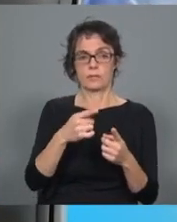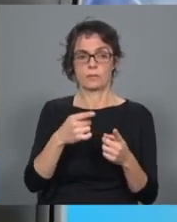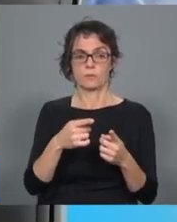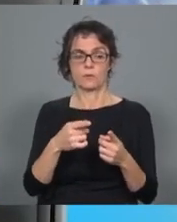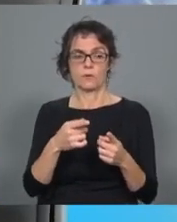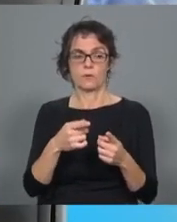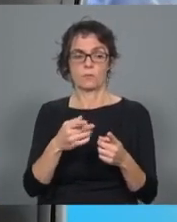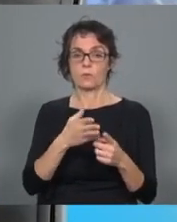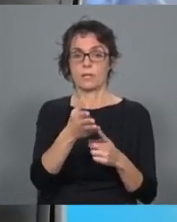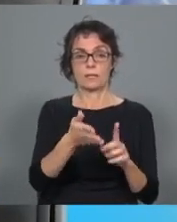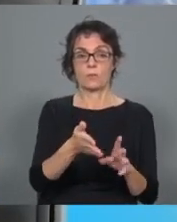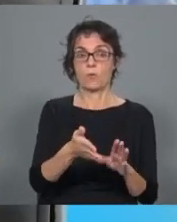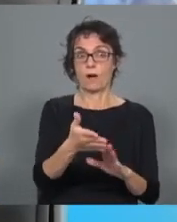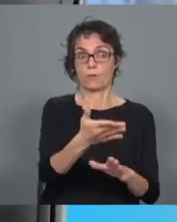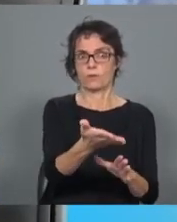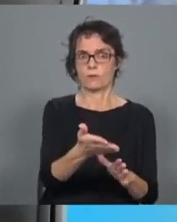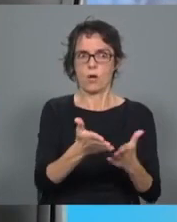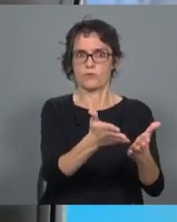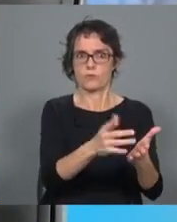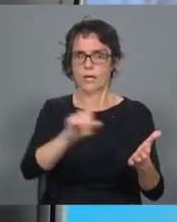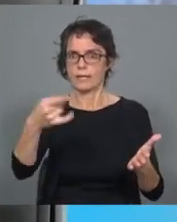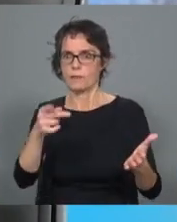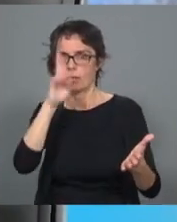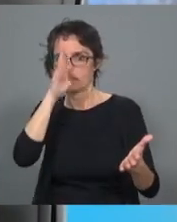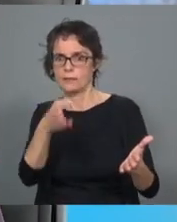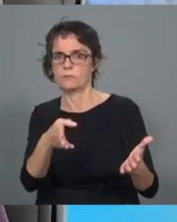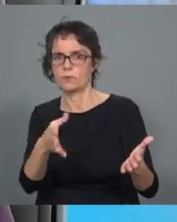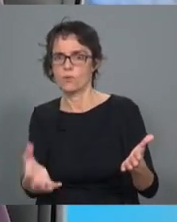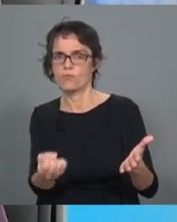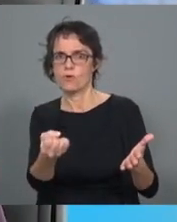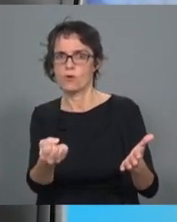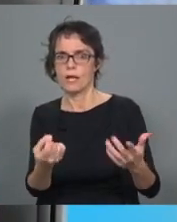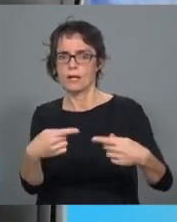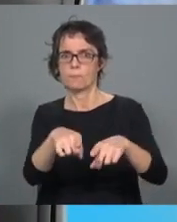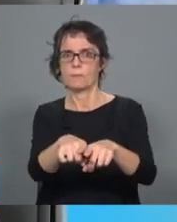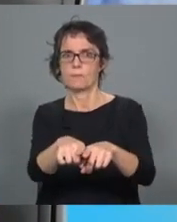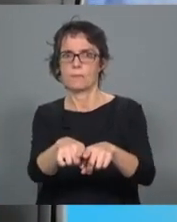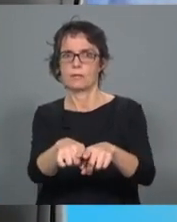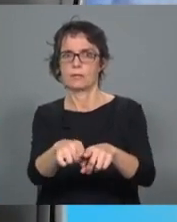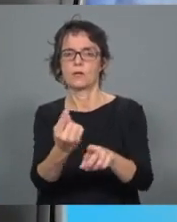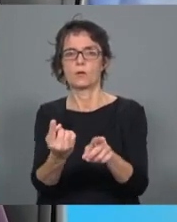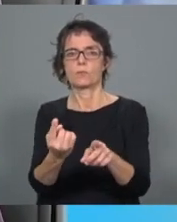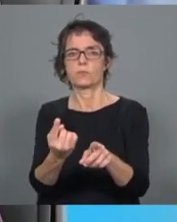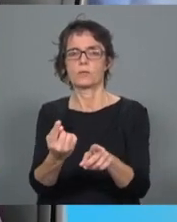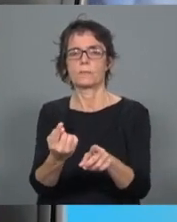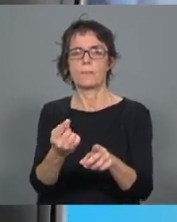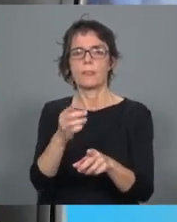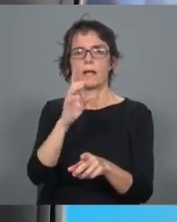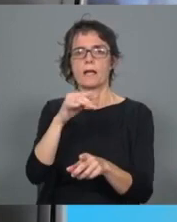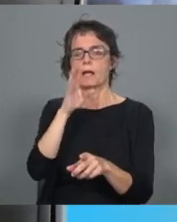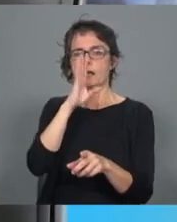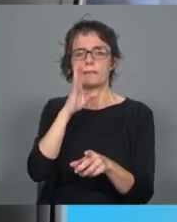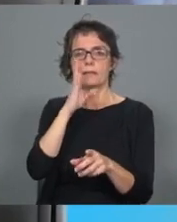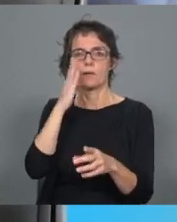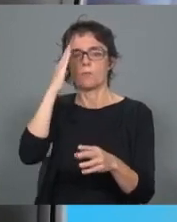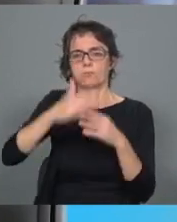resiliência. É nesta situação da resiliência que nós temos que investir para não podermos, em qualquer situação de crise, vermos as pessoas esboroarem-se